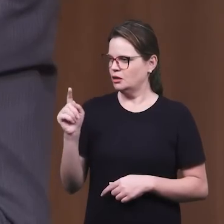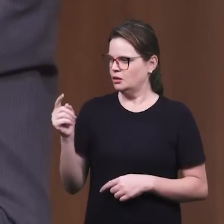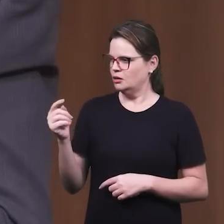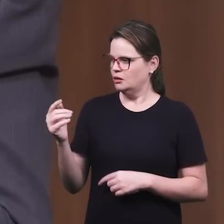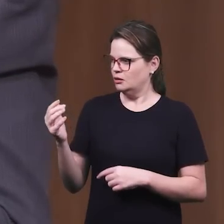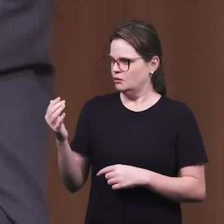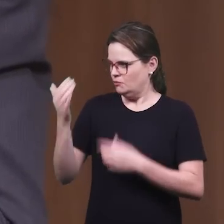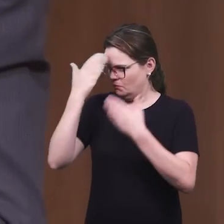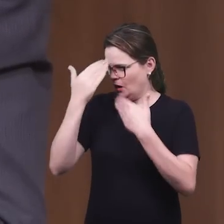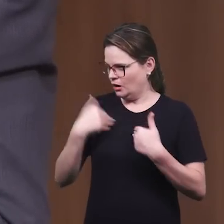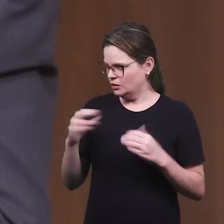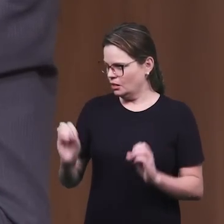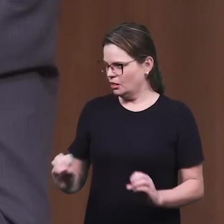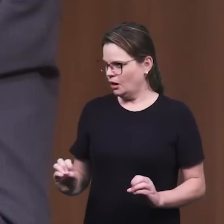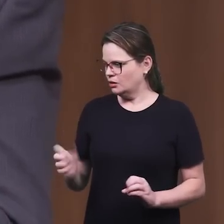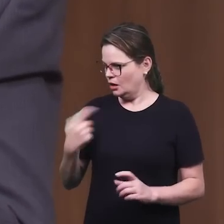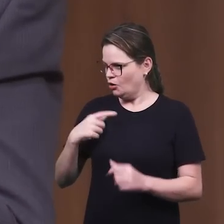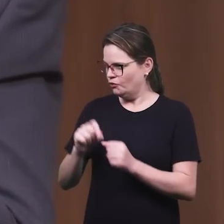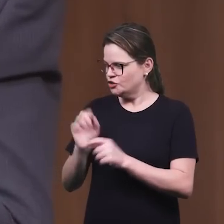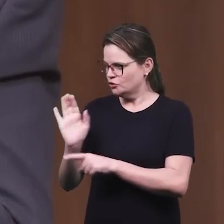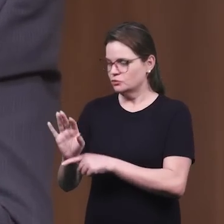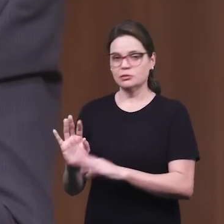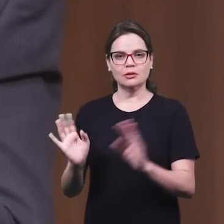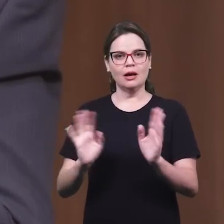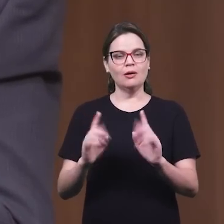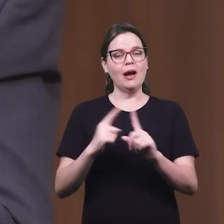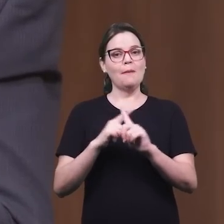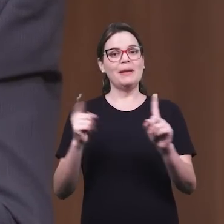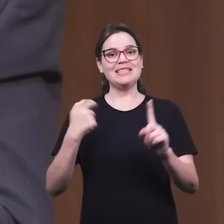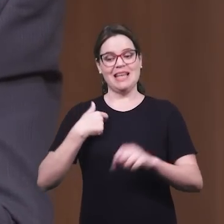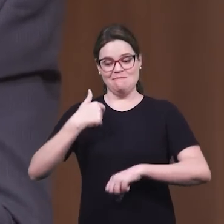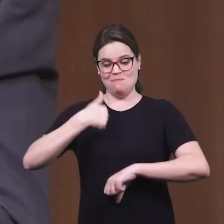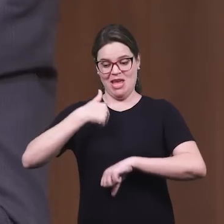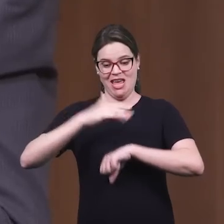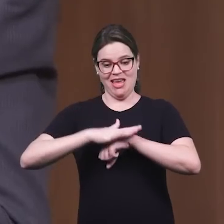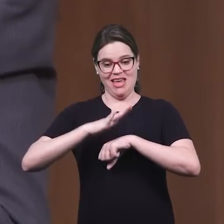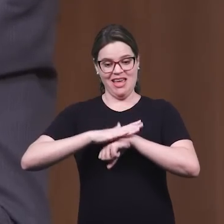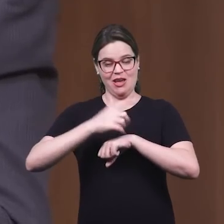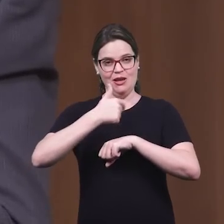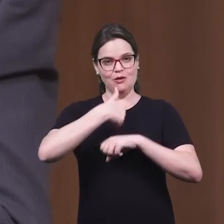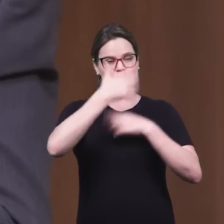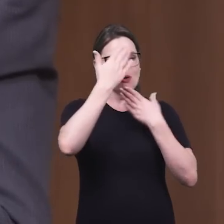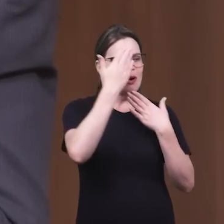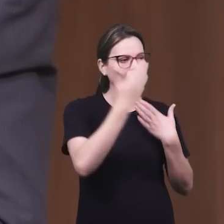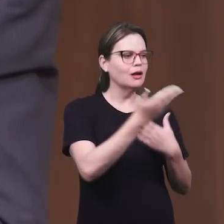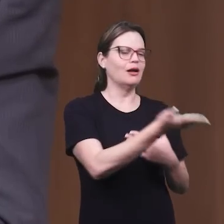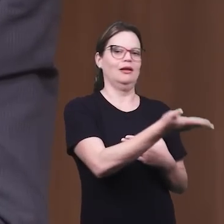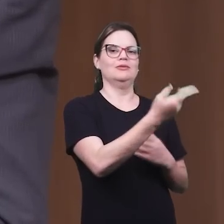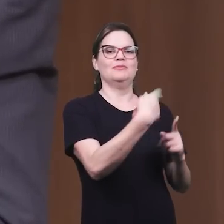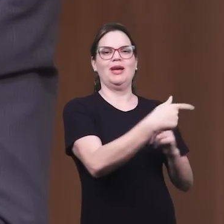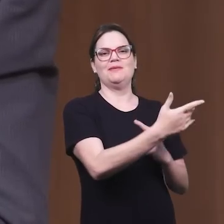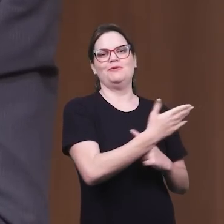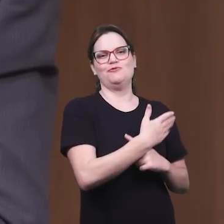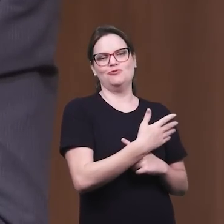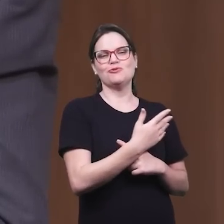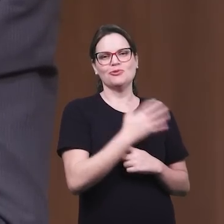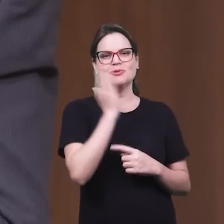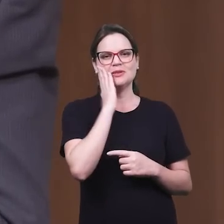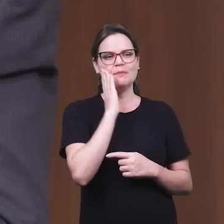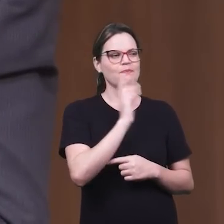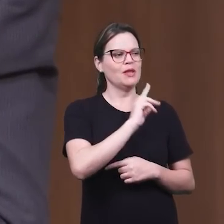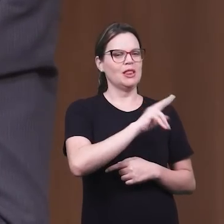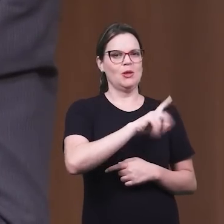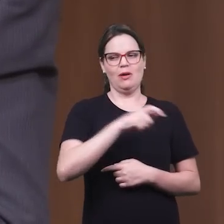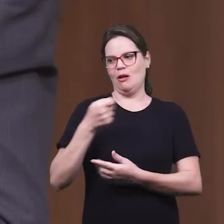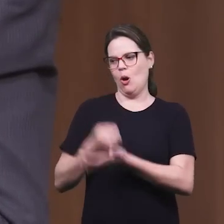Porque eu fiz isso para você. Mas é algo que vai partir de mim mesmo, porque eu sou grato a ele por aquele favor que ele fez para mim. Então, eu